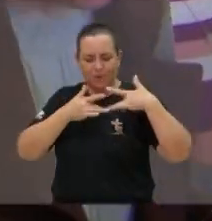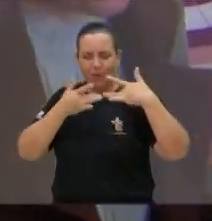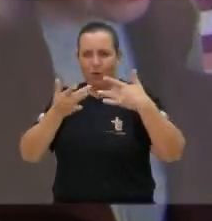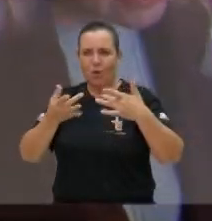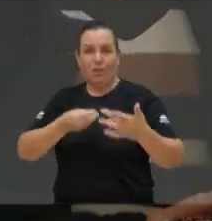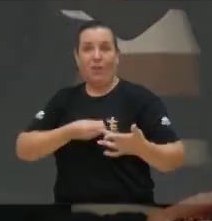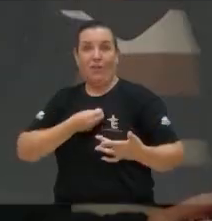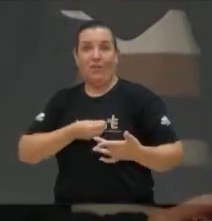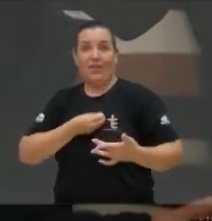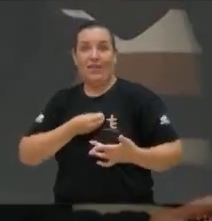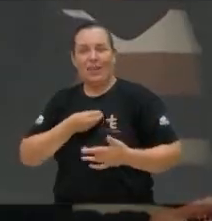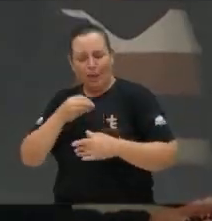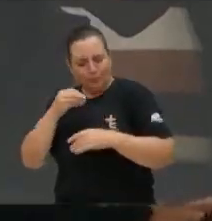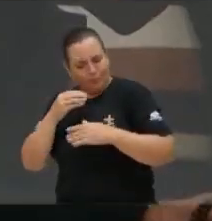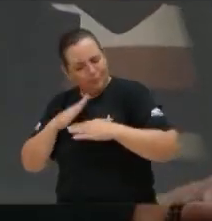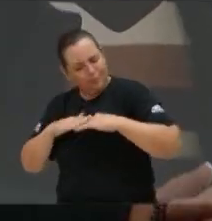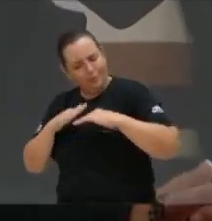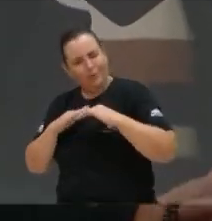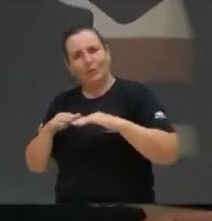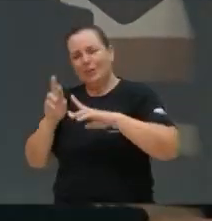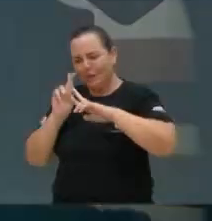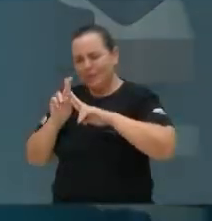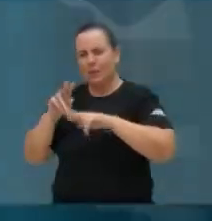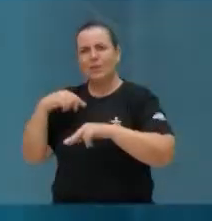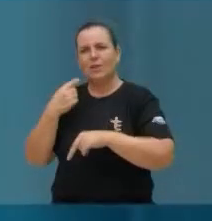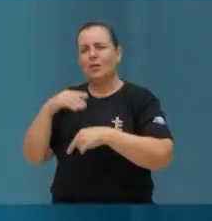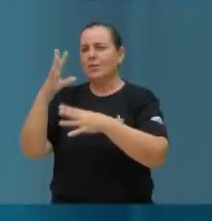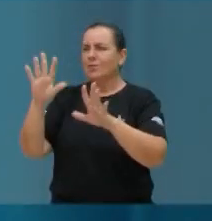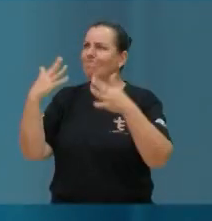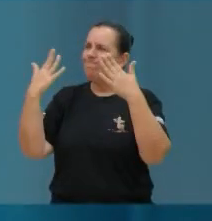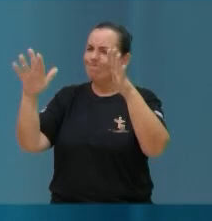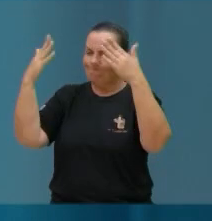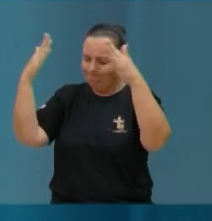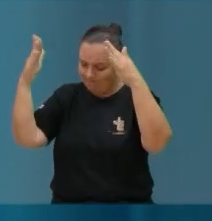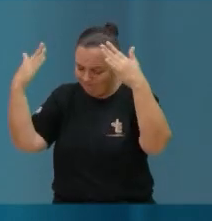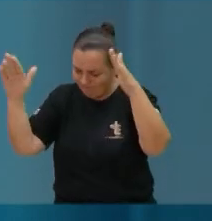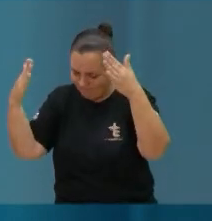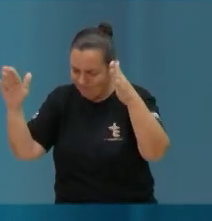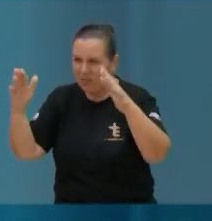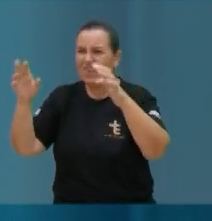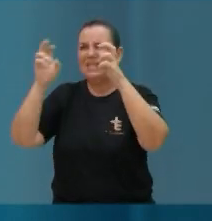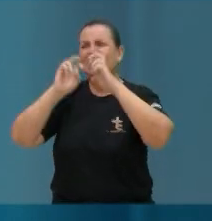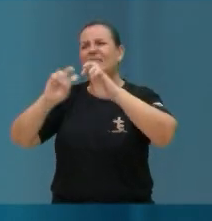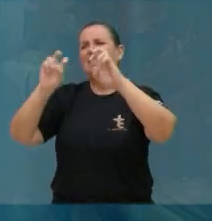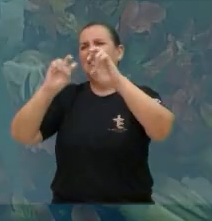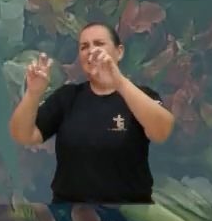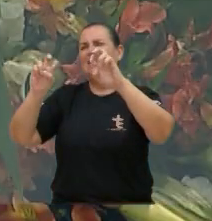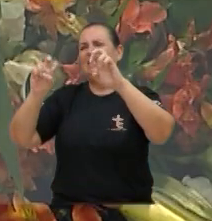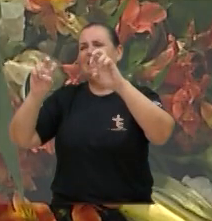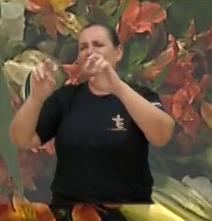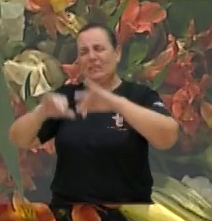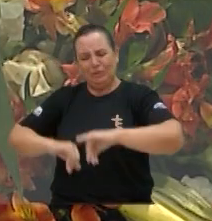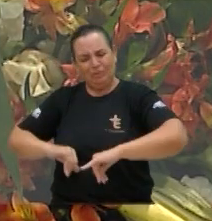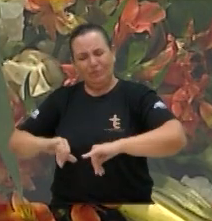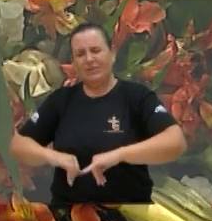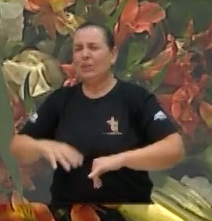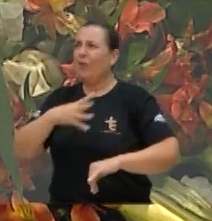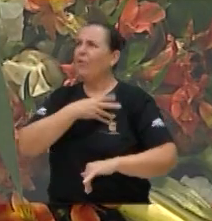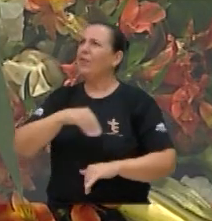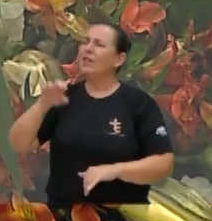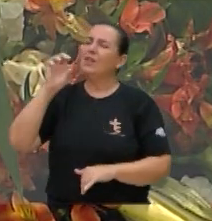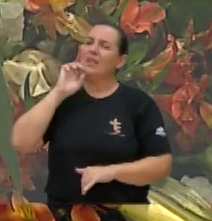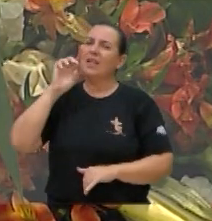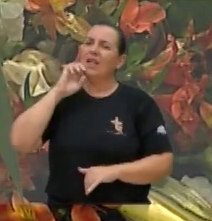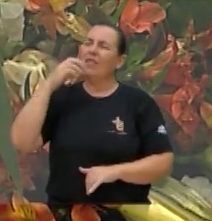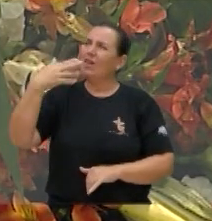e esperança nossa salve. A vós bradamos, degredados filhos de Eva, a vós